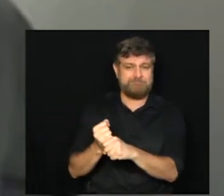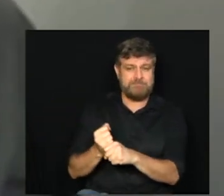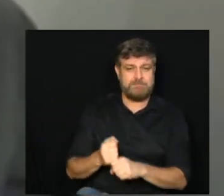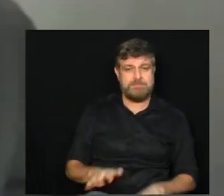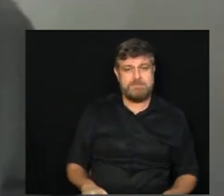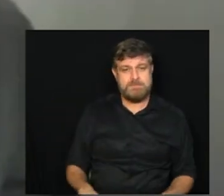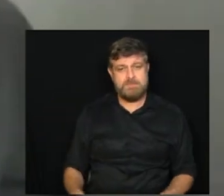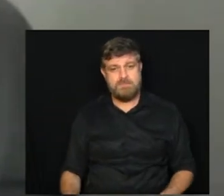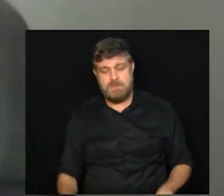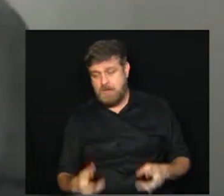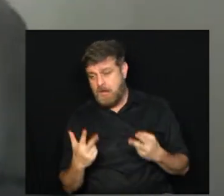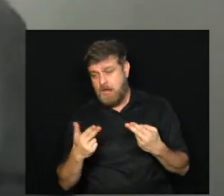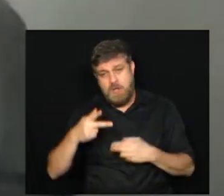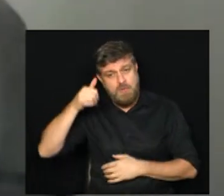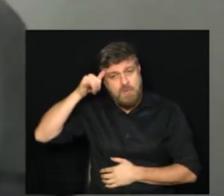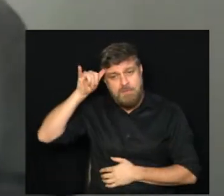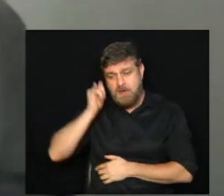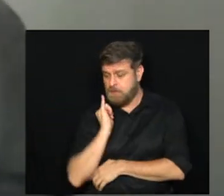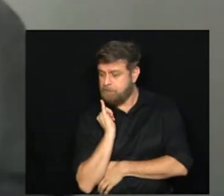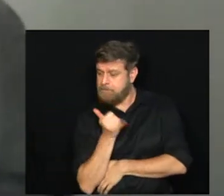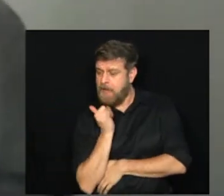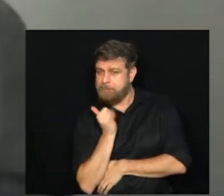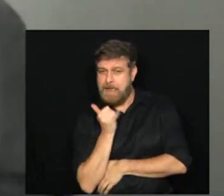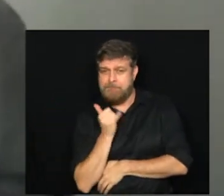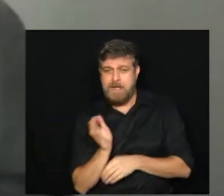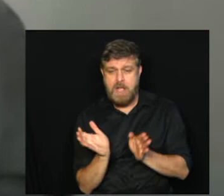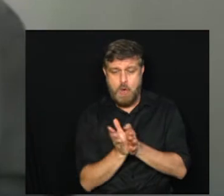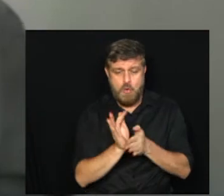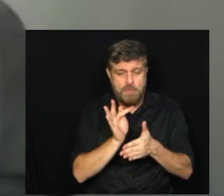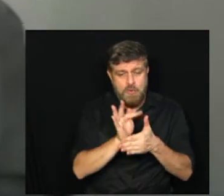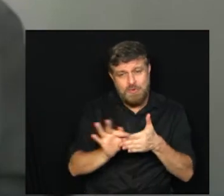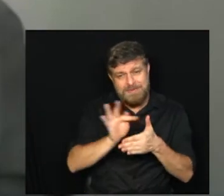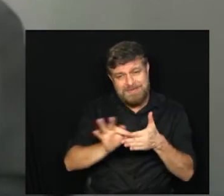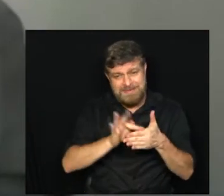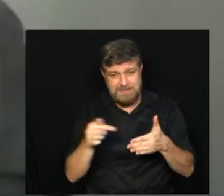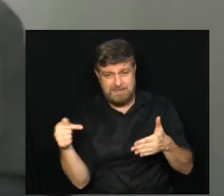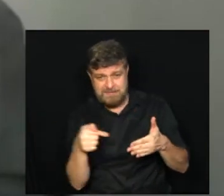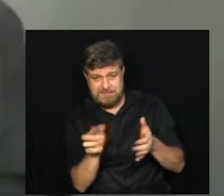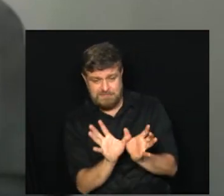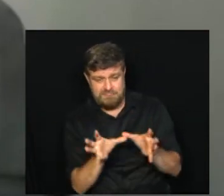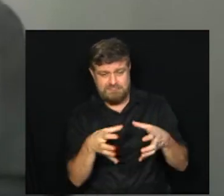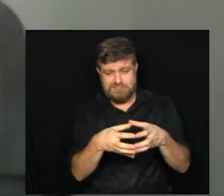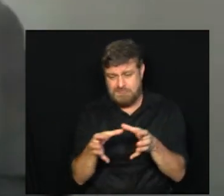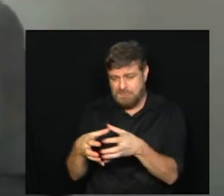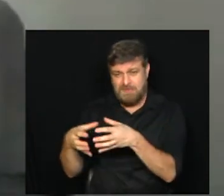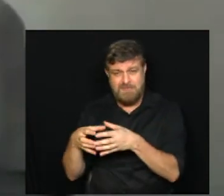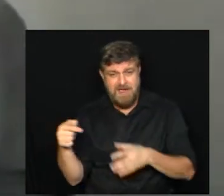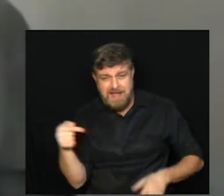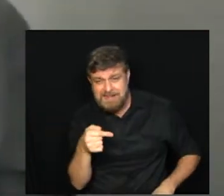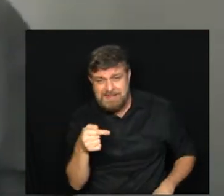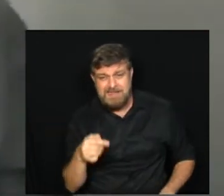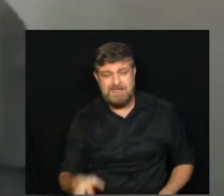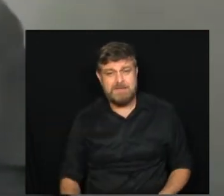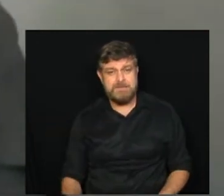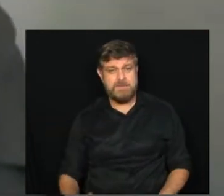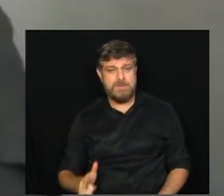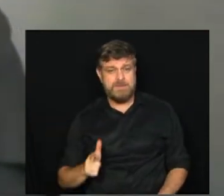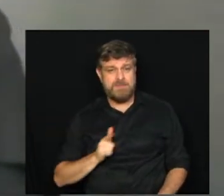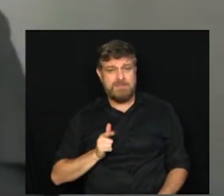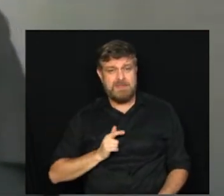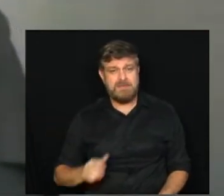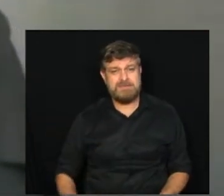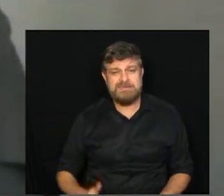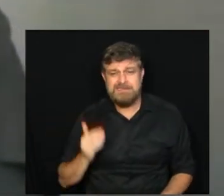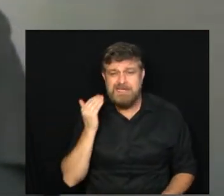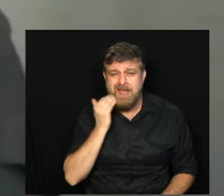isso que o Paulo falou. Os conselhos tutelares têm uma visão das